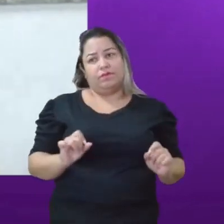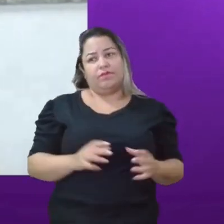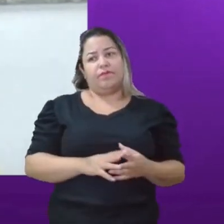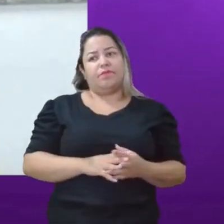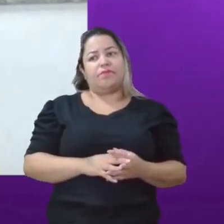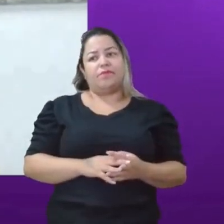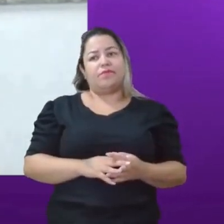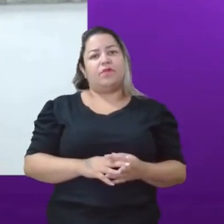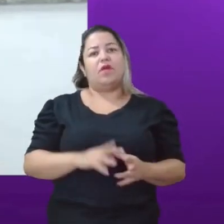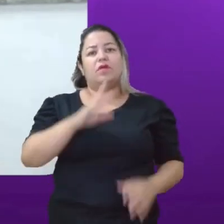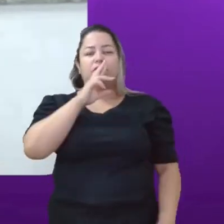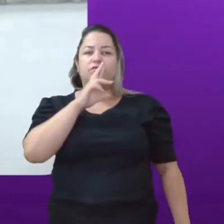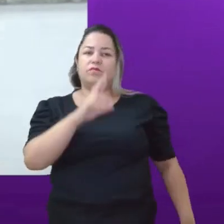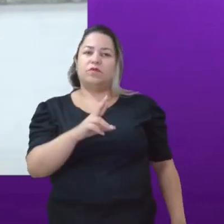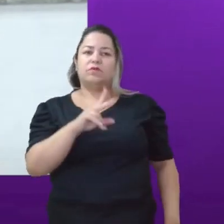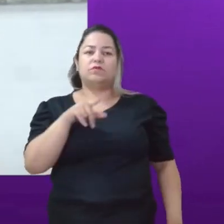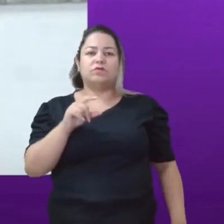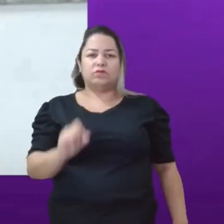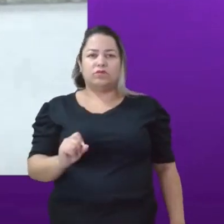o resultado